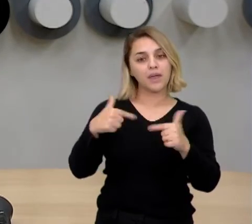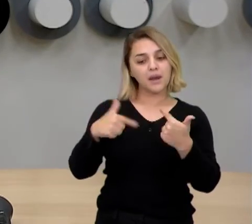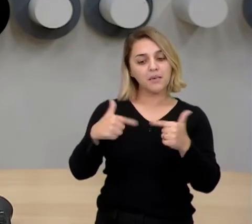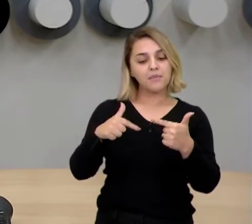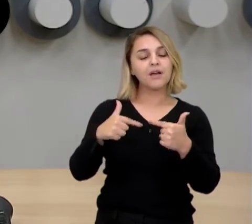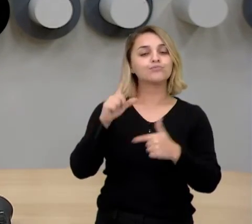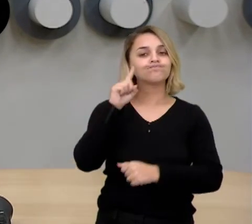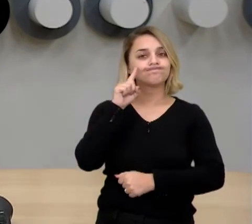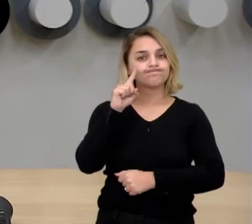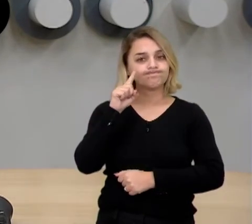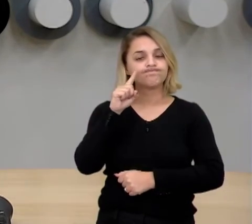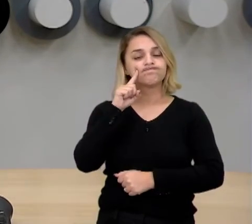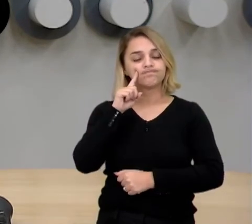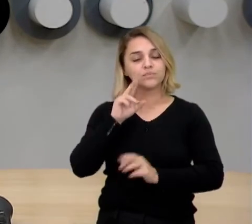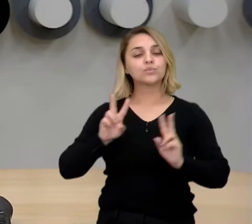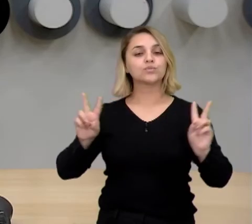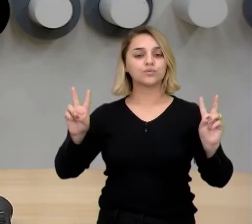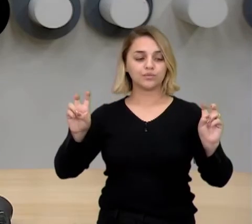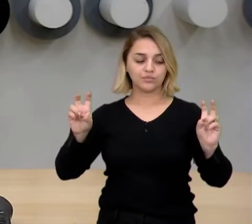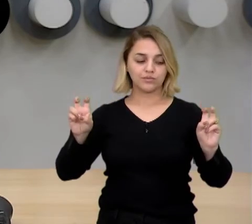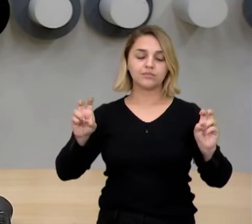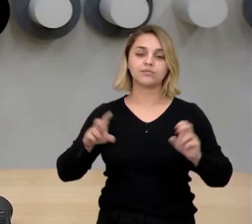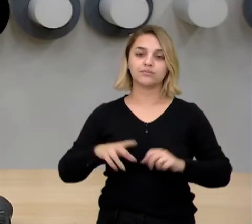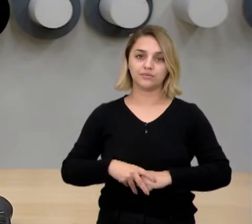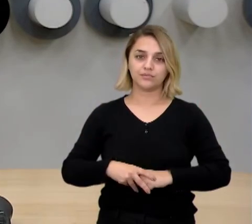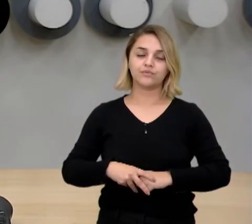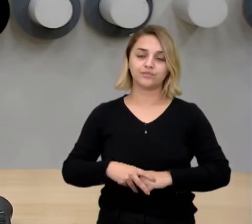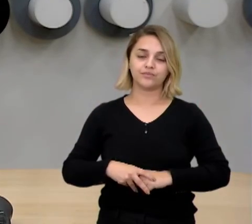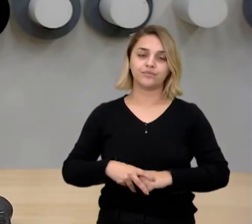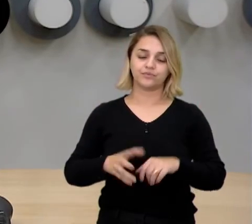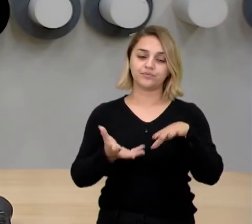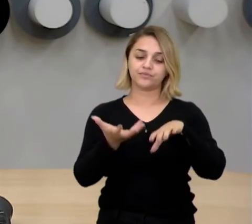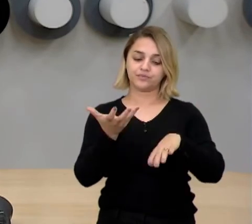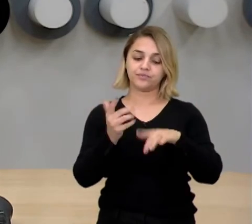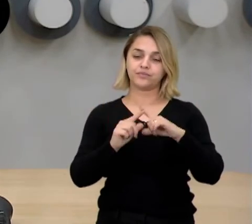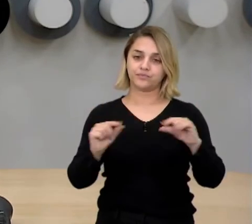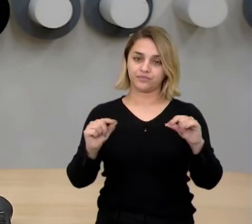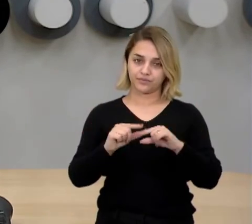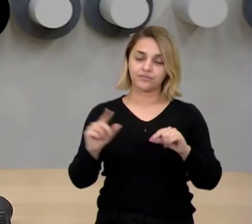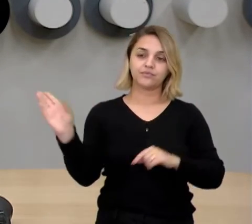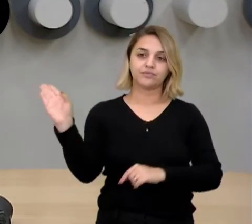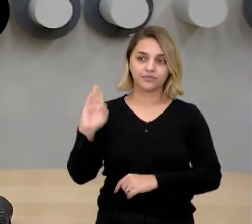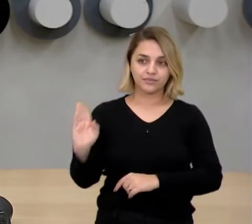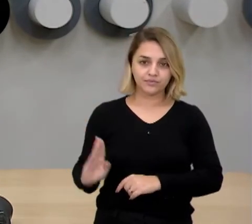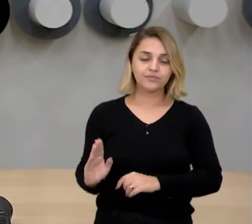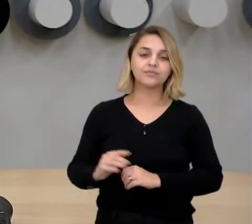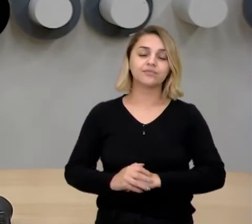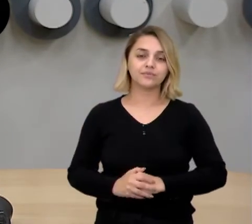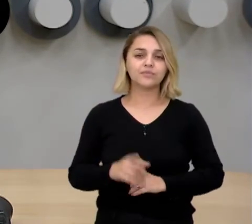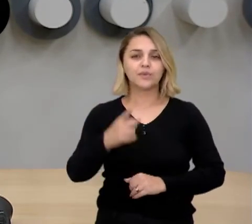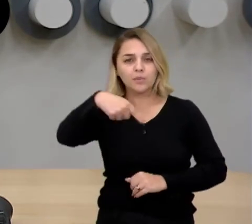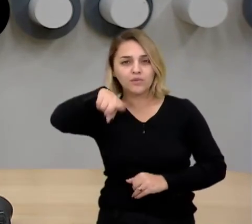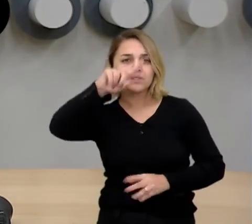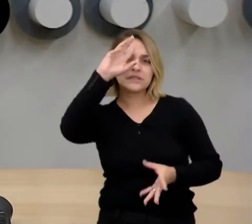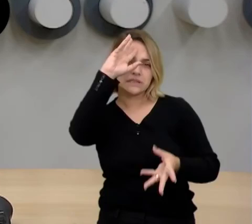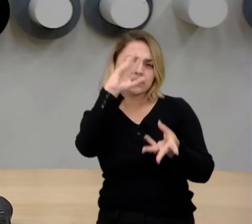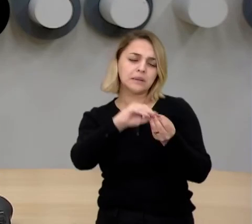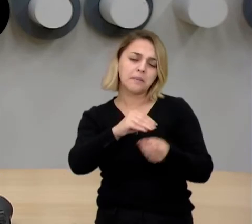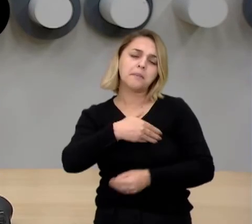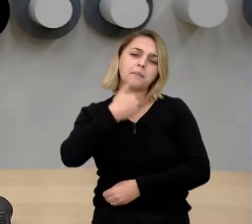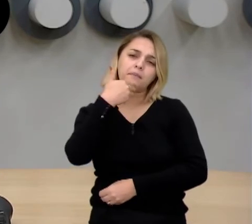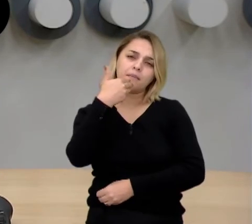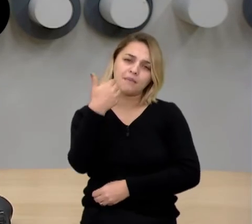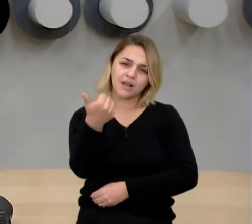trabalho ali relativo ao Congresso Nacional, tá certo? Então, só para a gente entender um pouquinho melhor